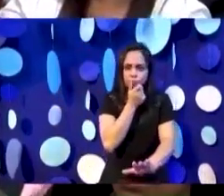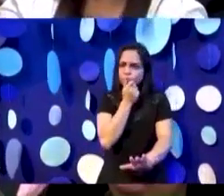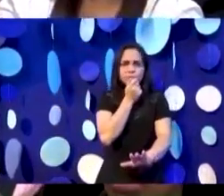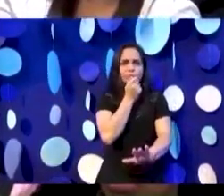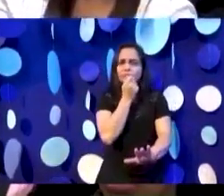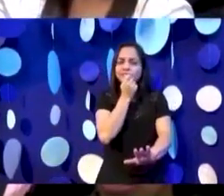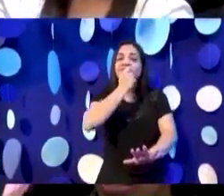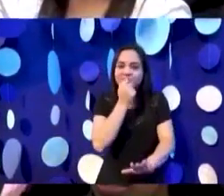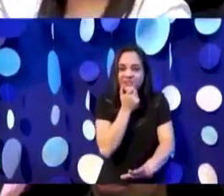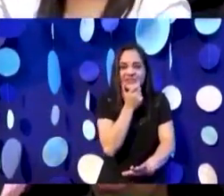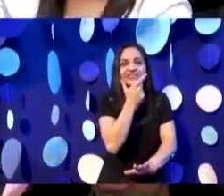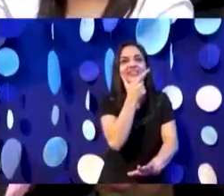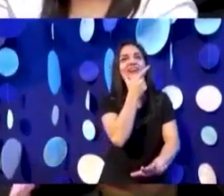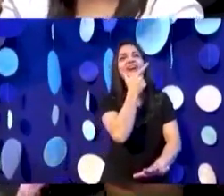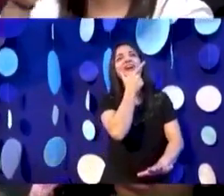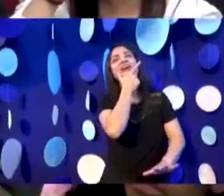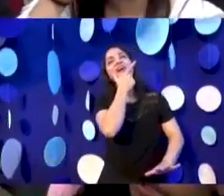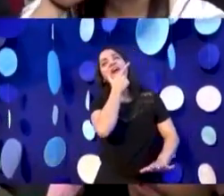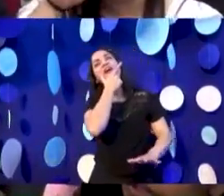Comece a sorrir